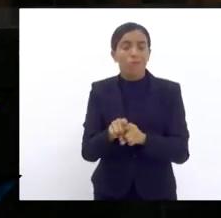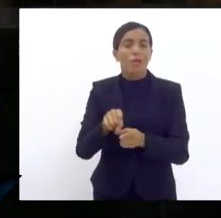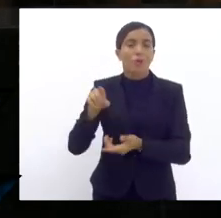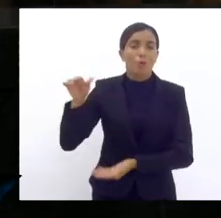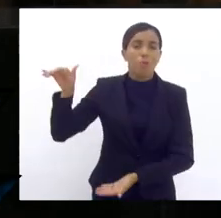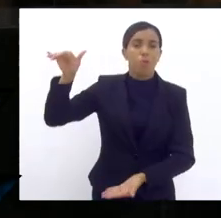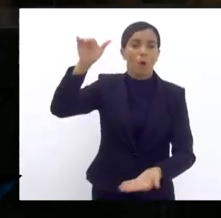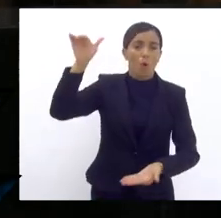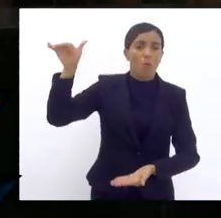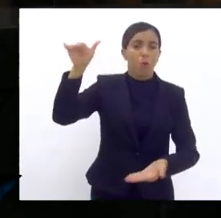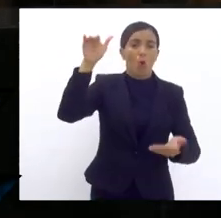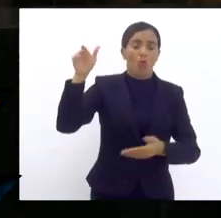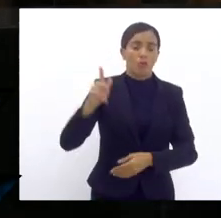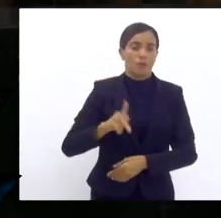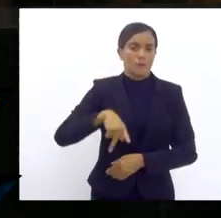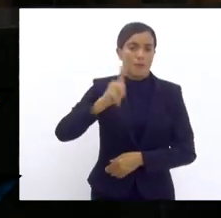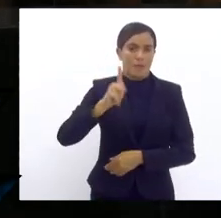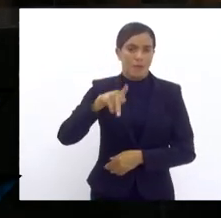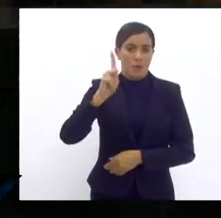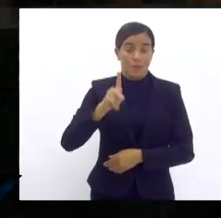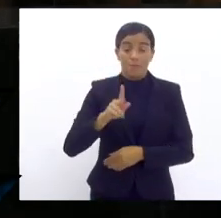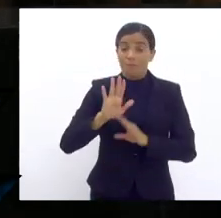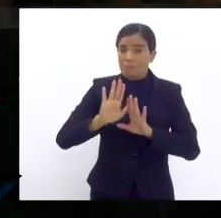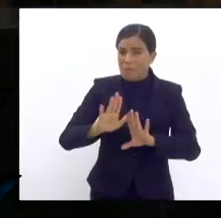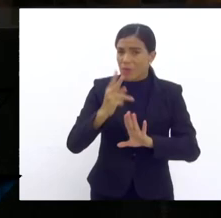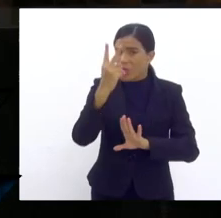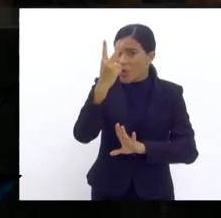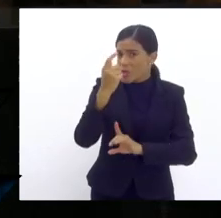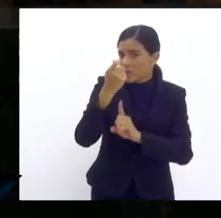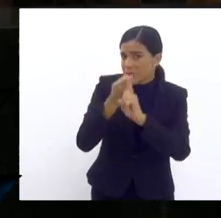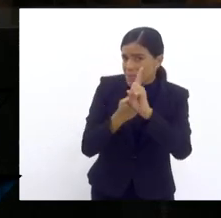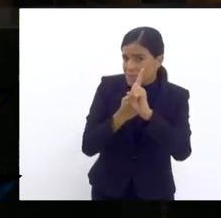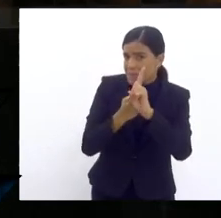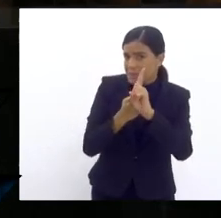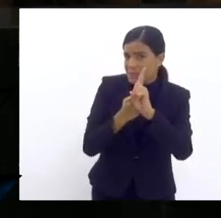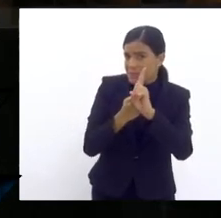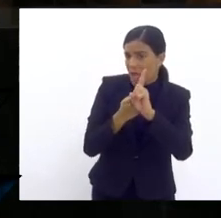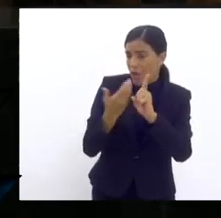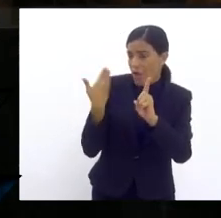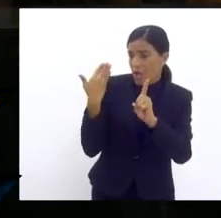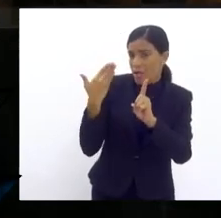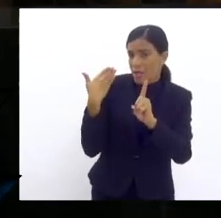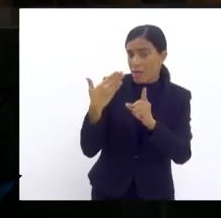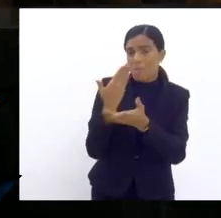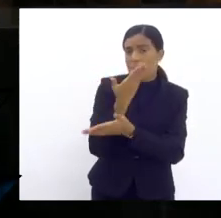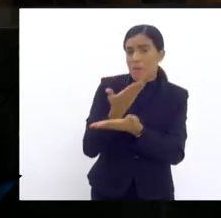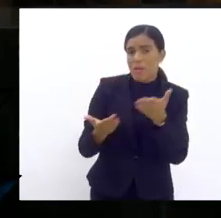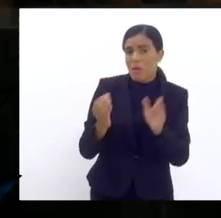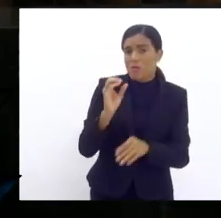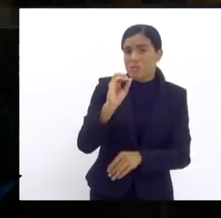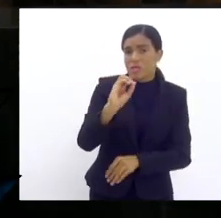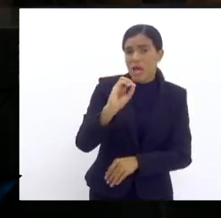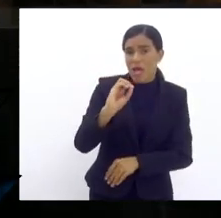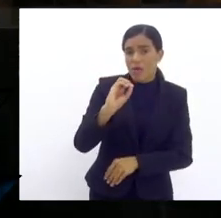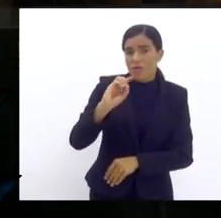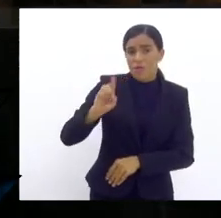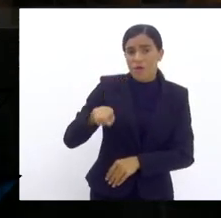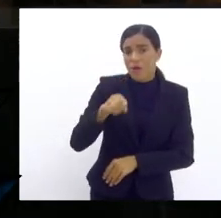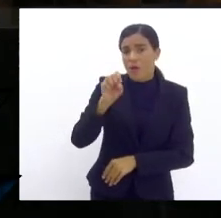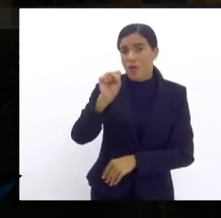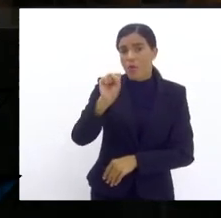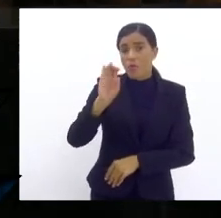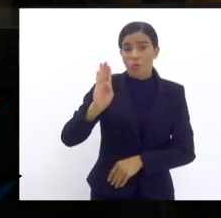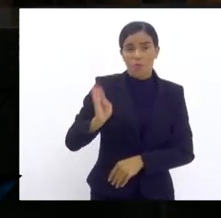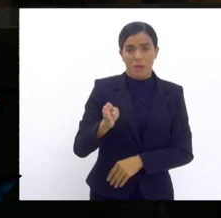mas nos primeiros dois meses também se perdeu aí 0.8 B